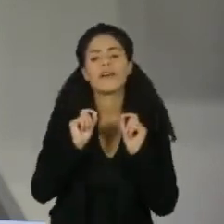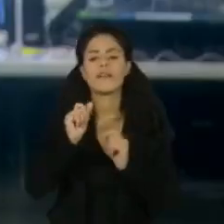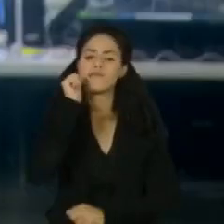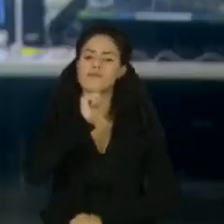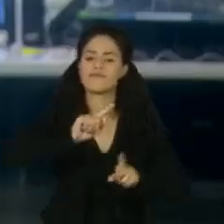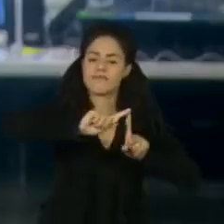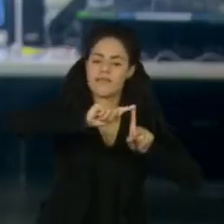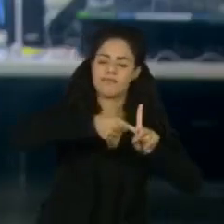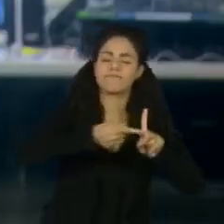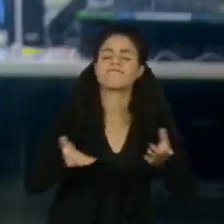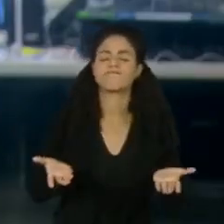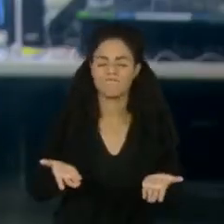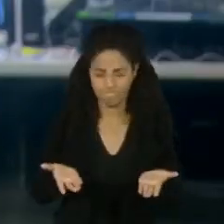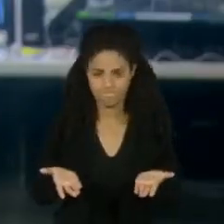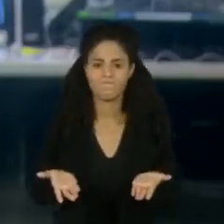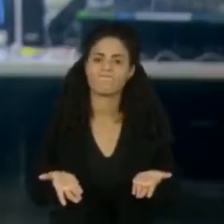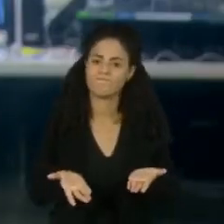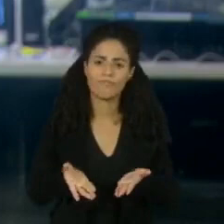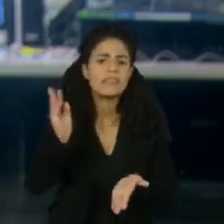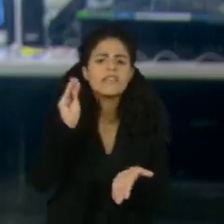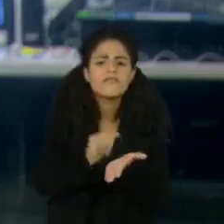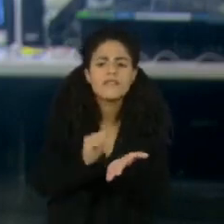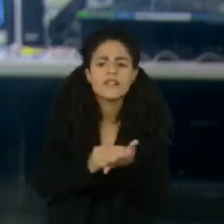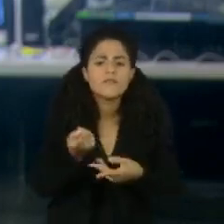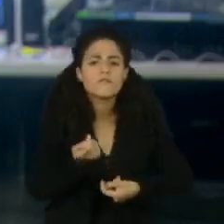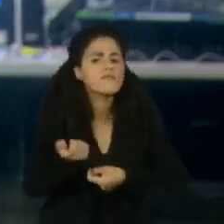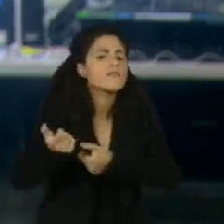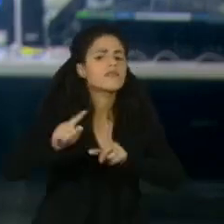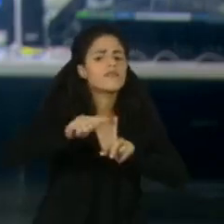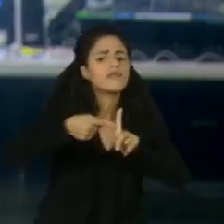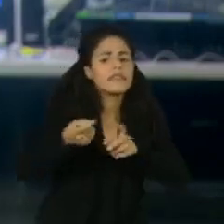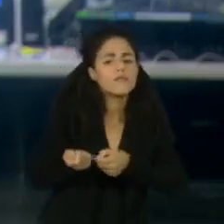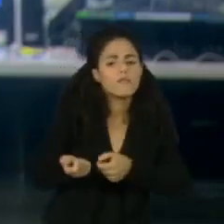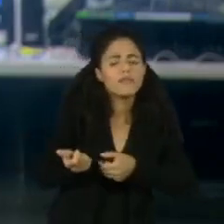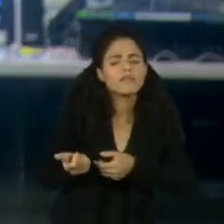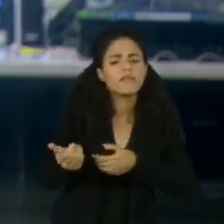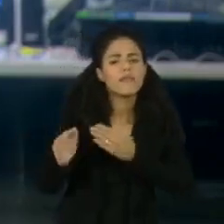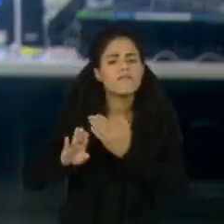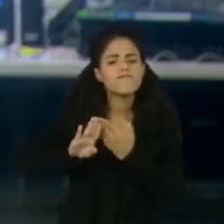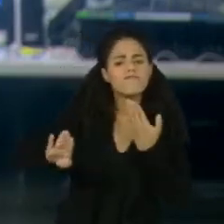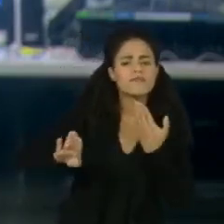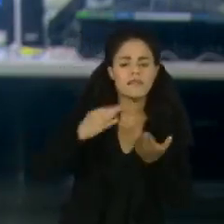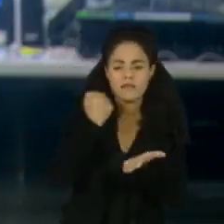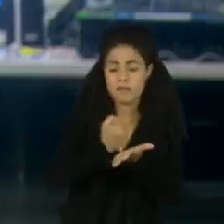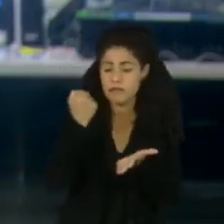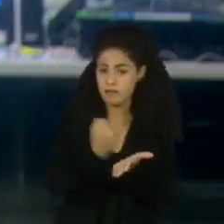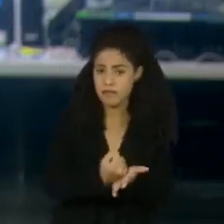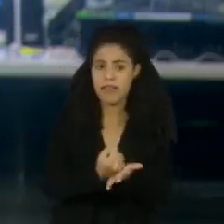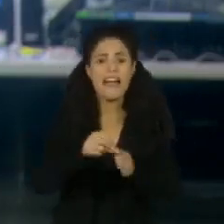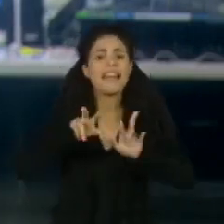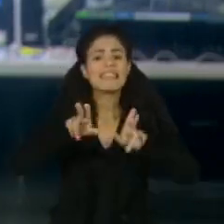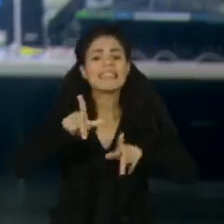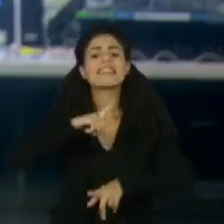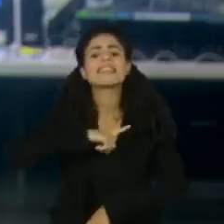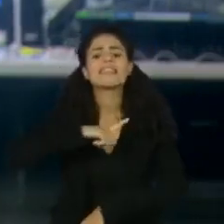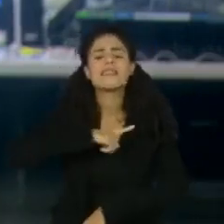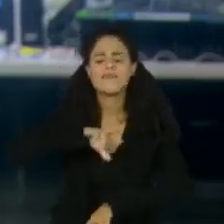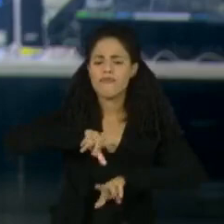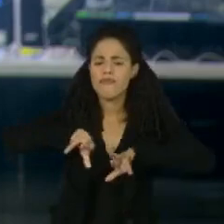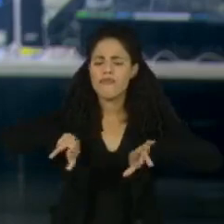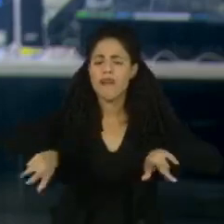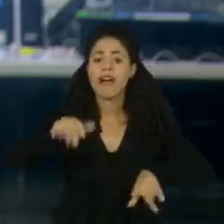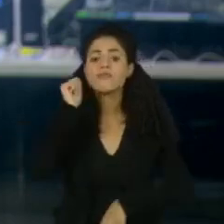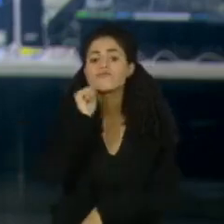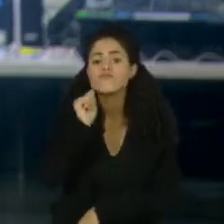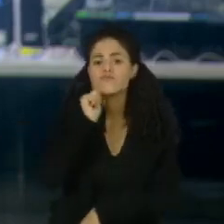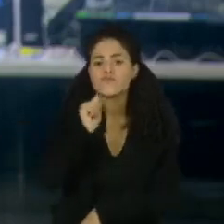gestantes. Sem o benefício da licença maternidade, garantido para quem tem registro em carteira, milhares de mulheres e crianças